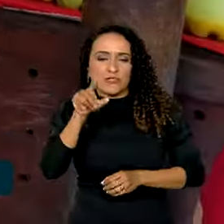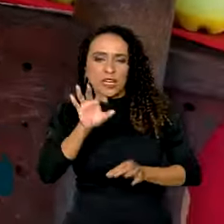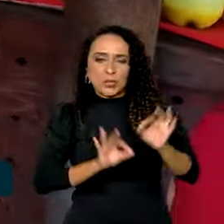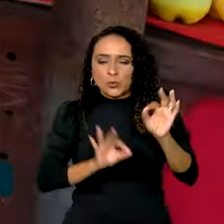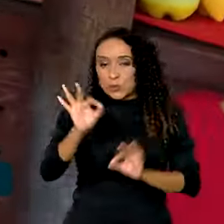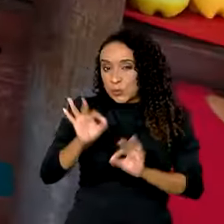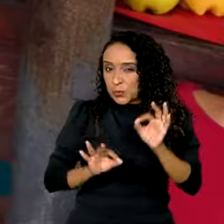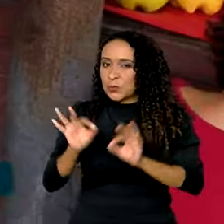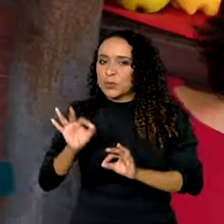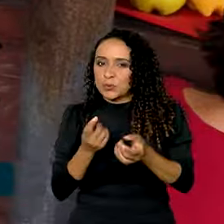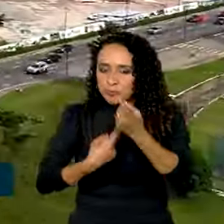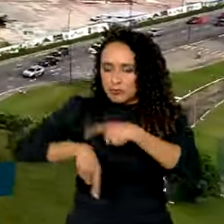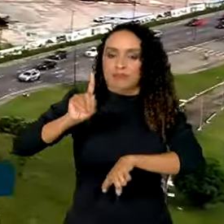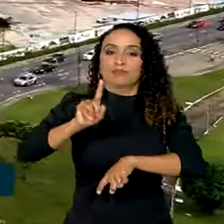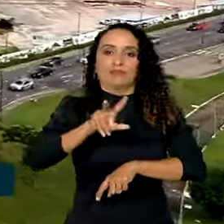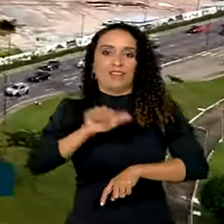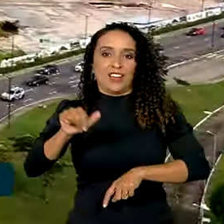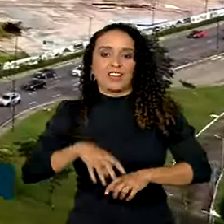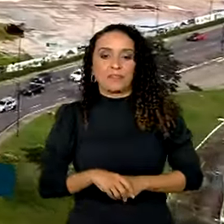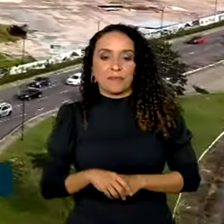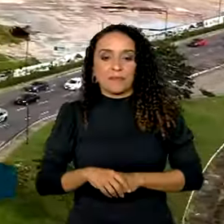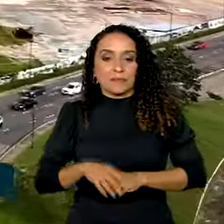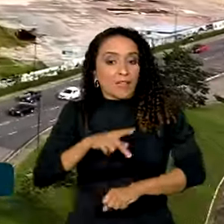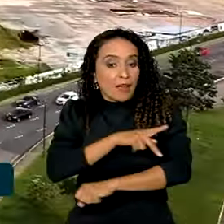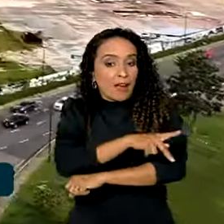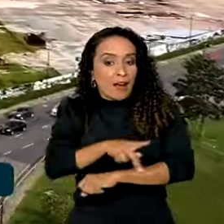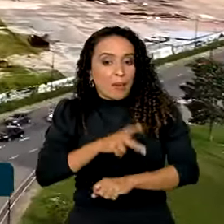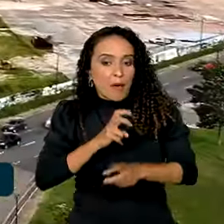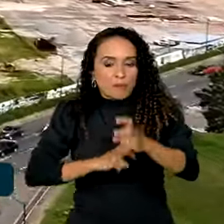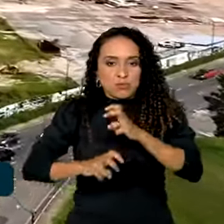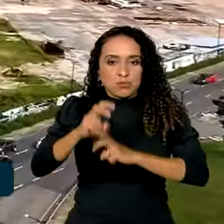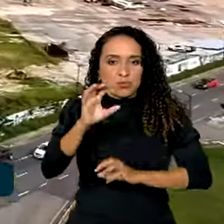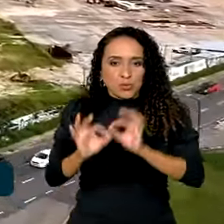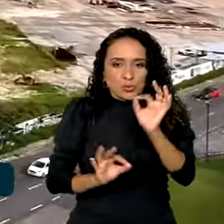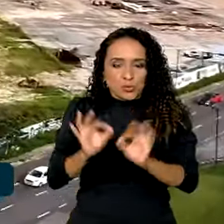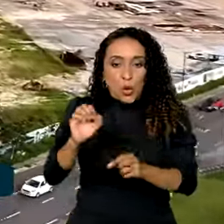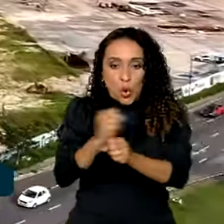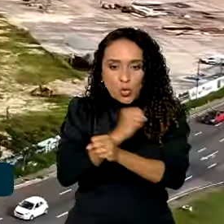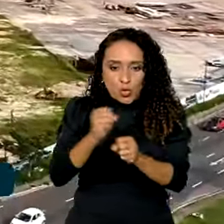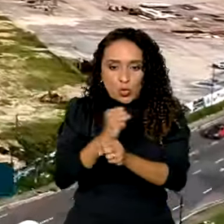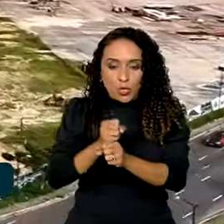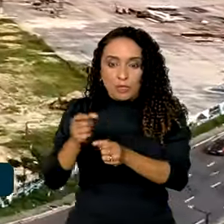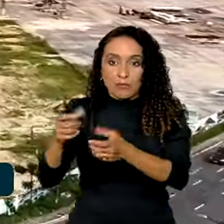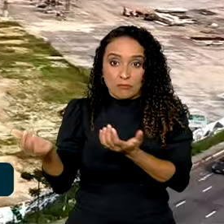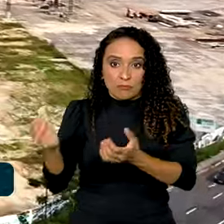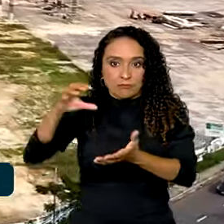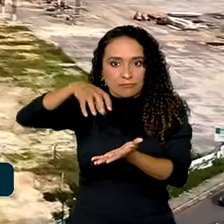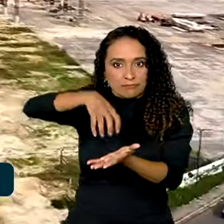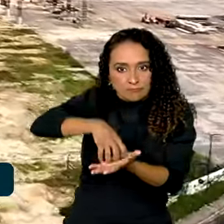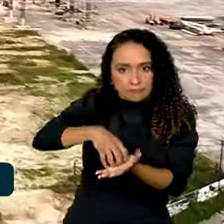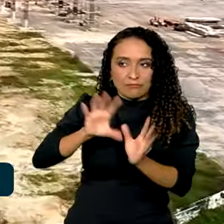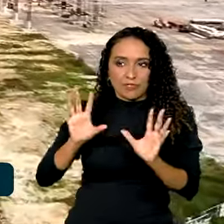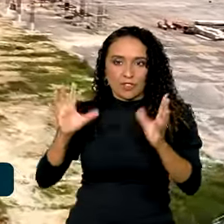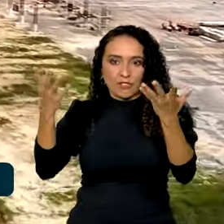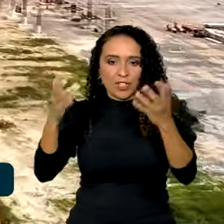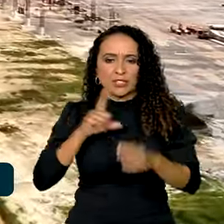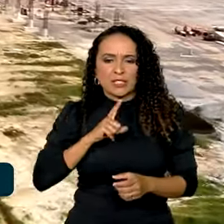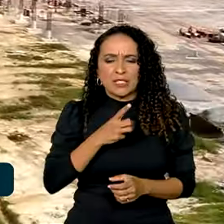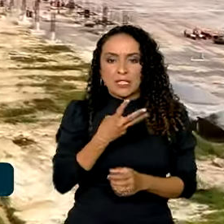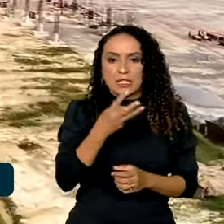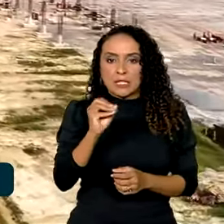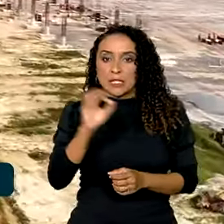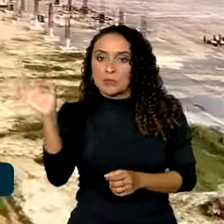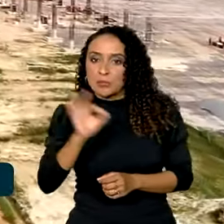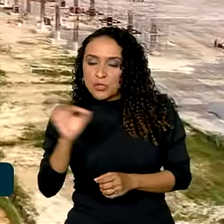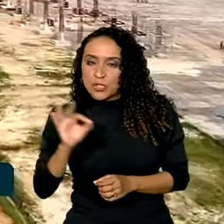por uma pequena revolução. O Parque da Cidade, que está sendo construído para sediar o evento, está com quase